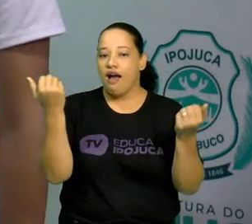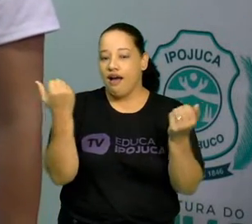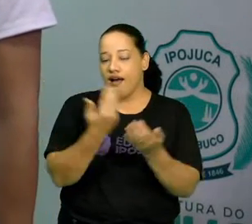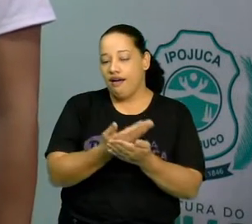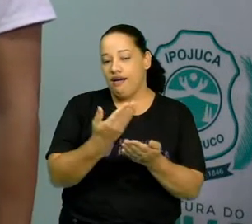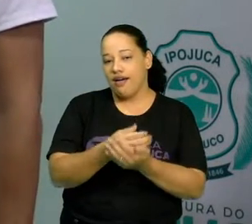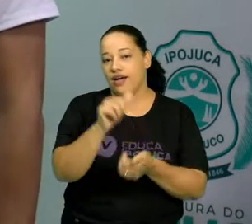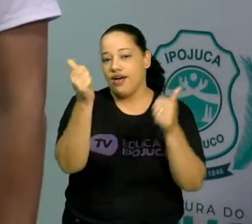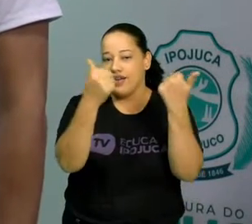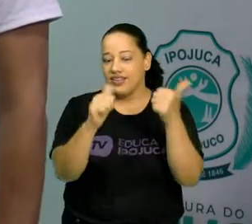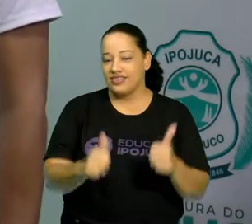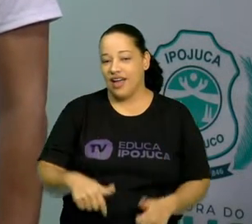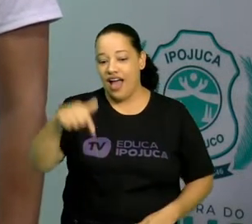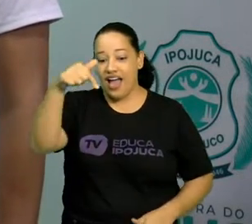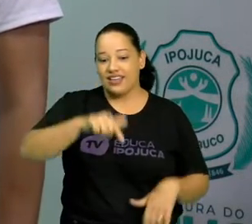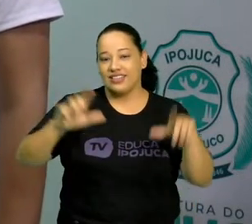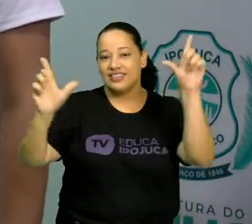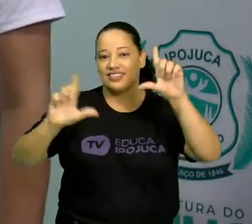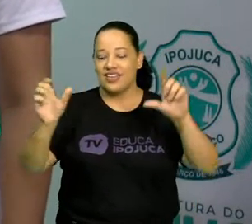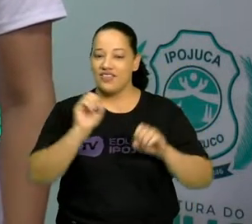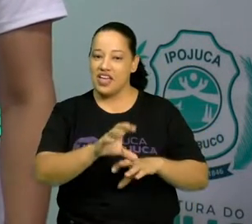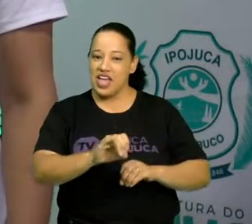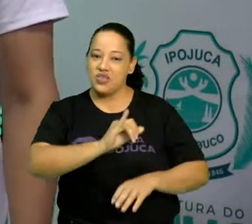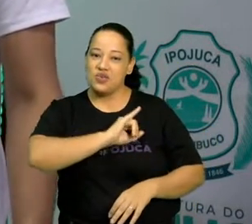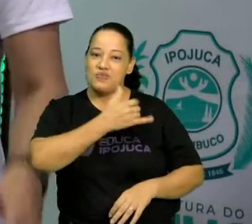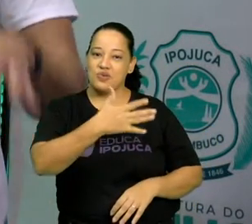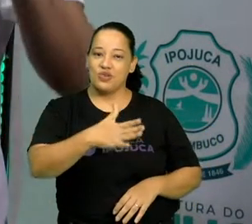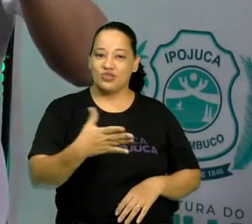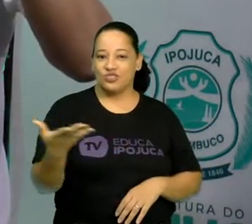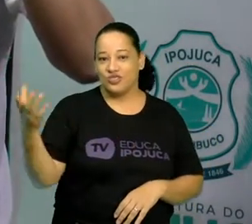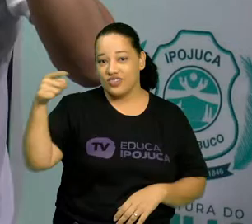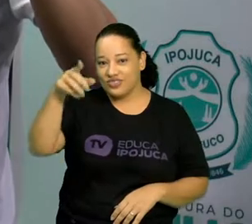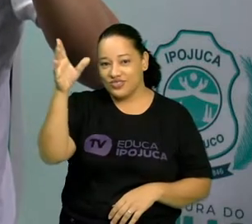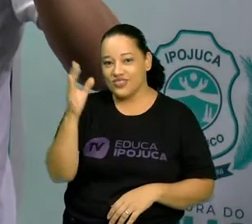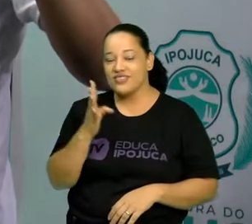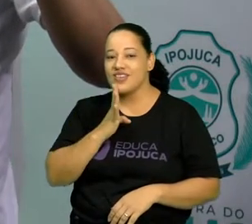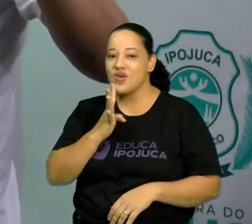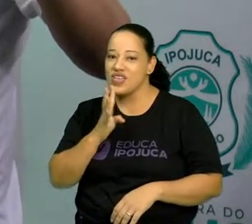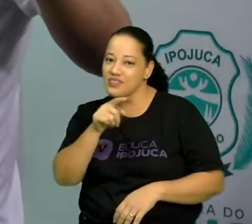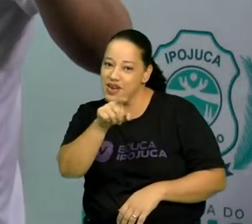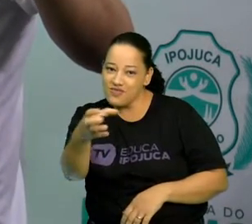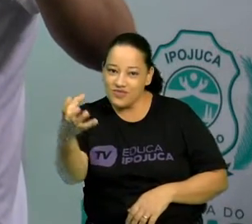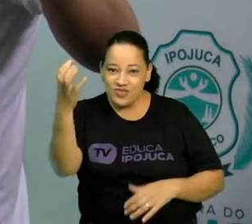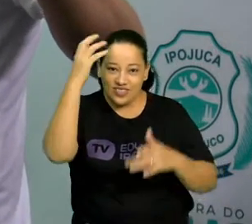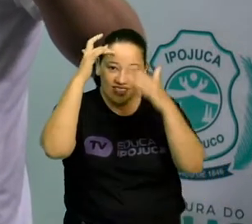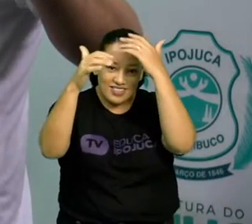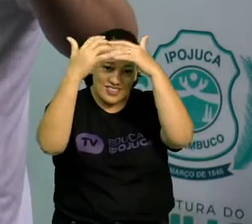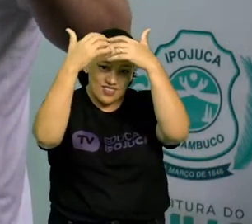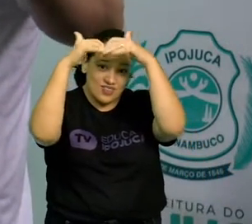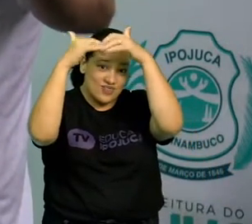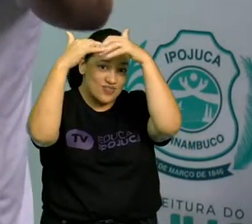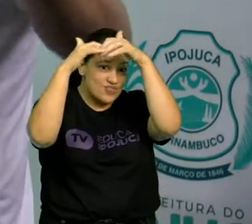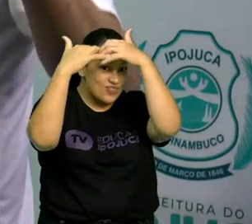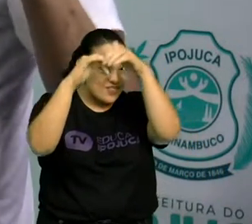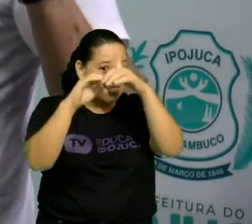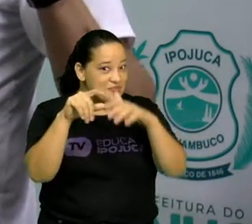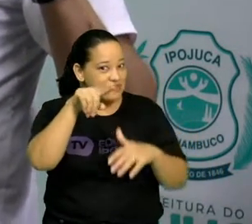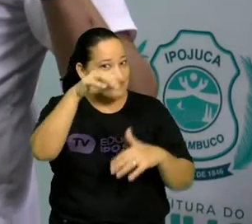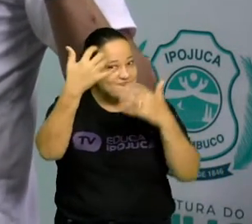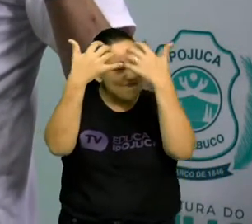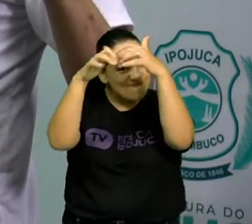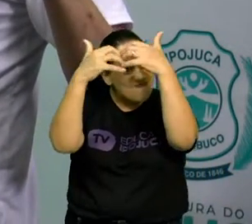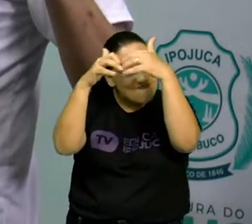TV Educa Ipojuca, trazendo conhecimento para esse seu cérebro brilhante e